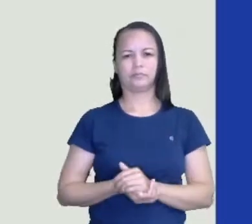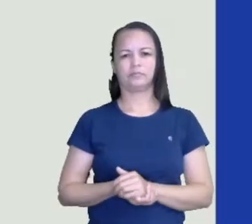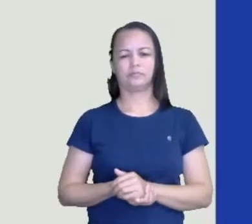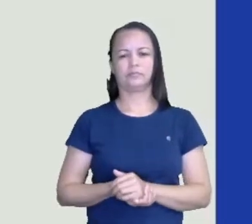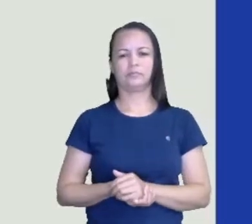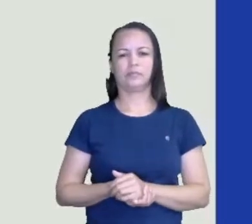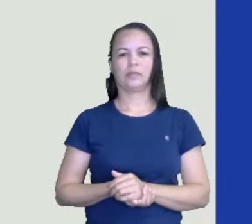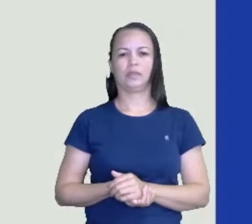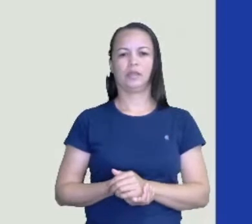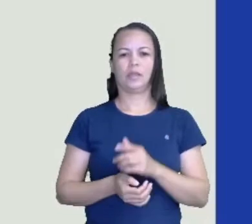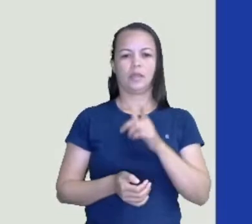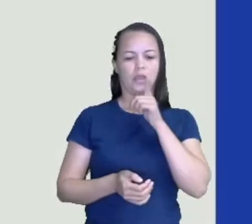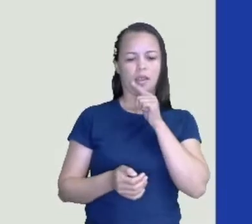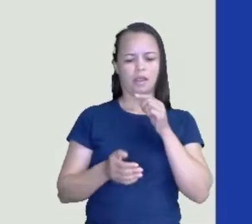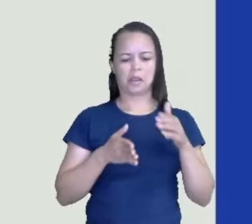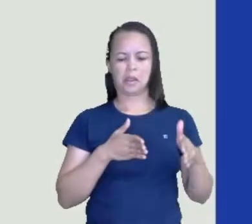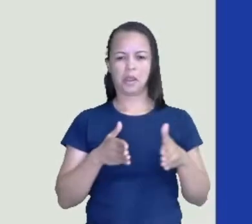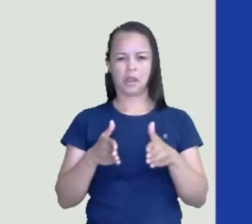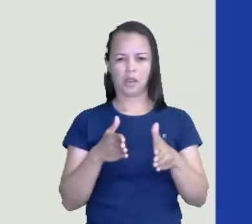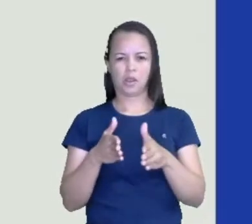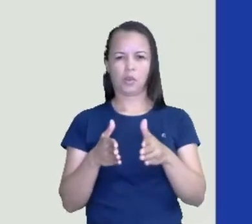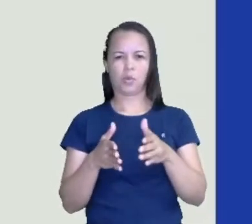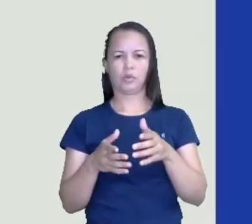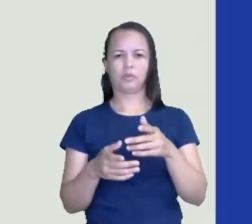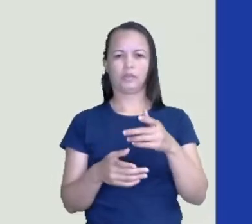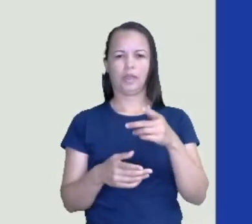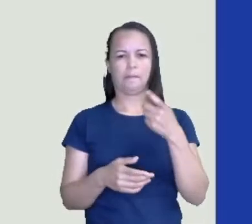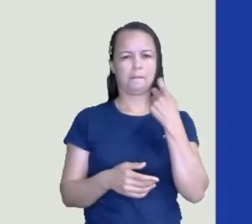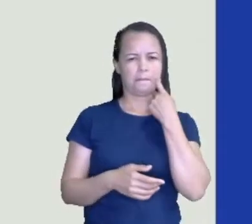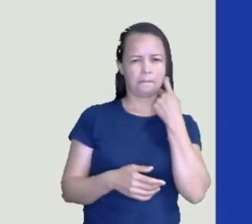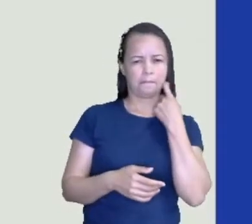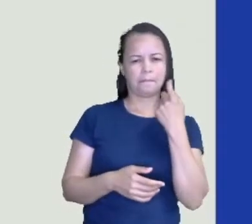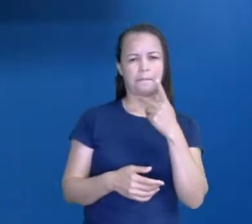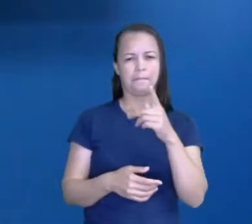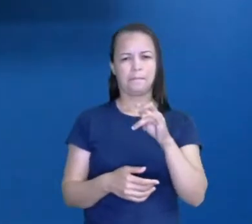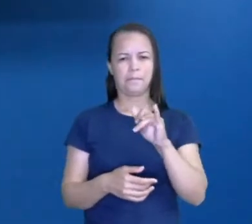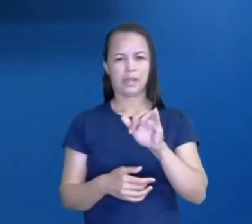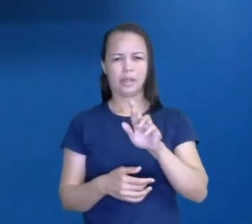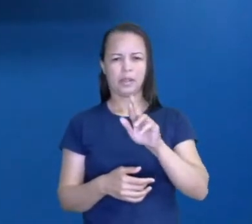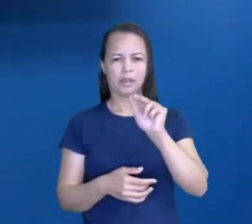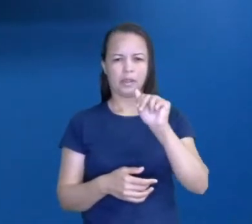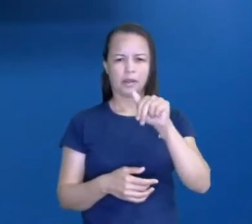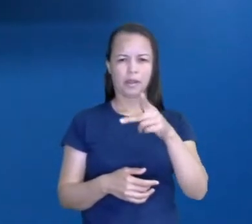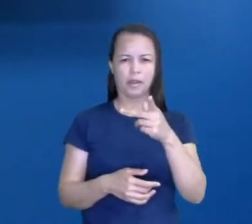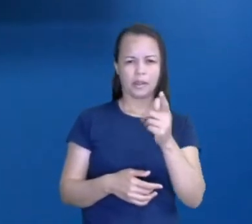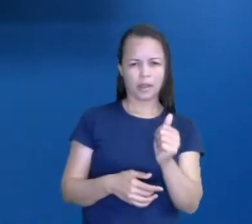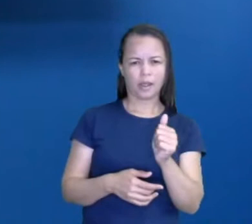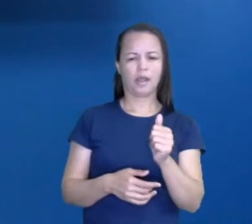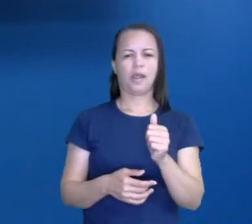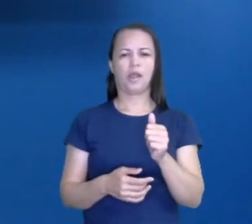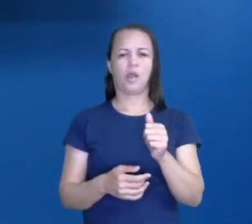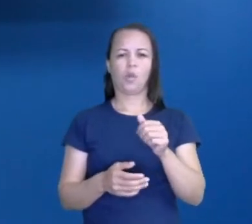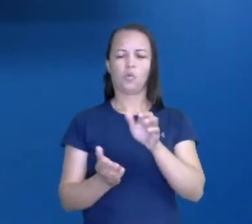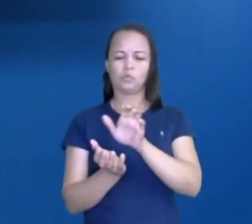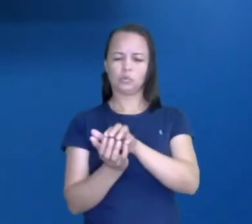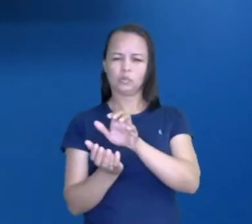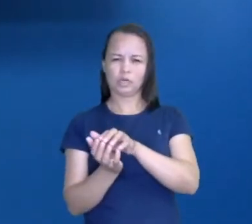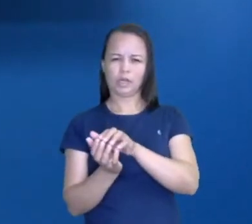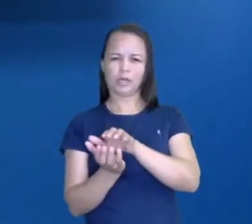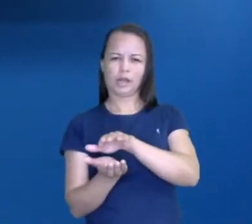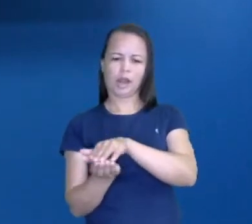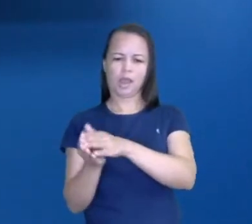tem piranha, jacaré nada de costas. Vamos lá, gente? Vamos observar essas